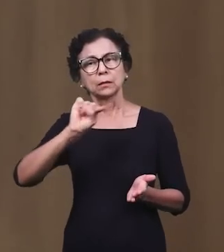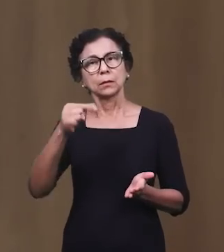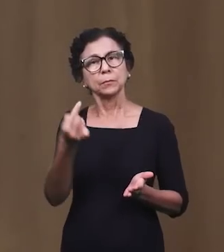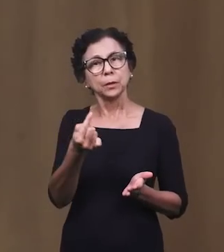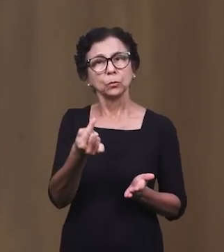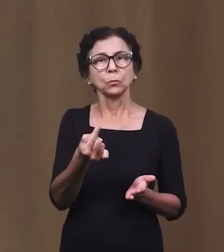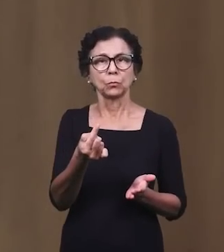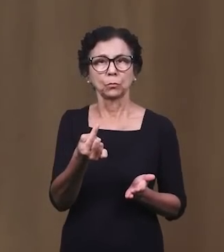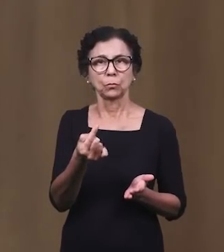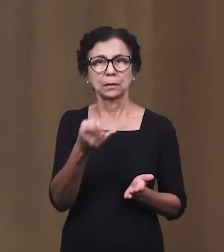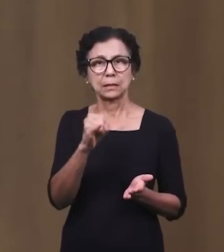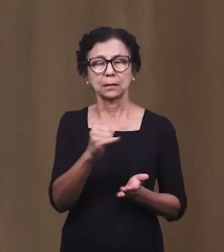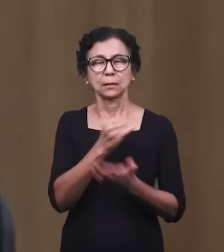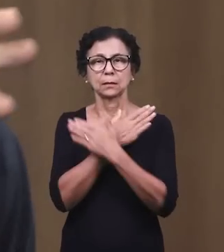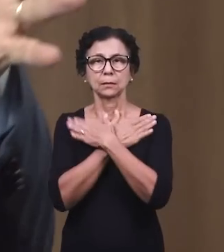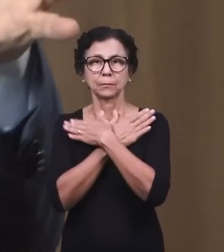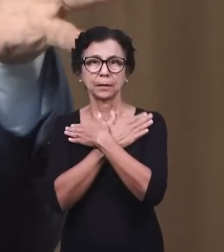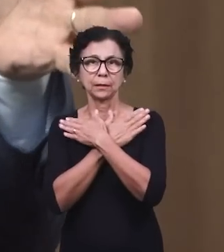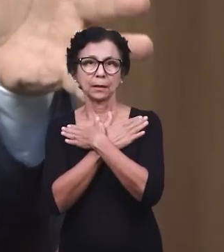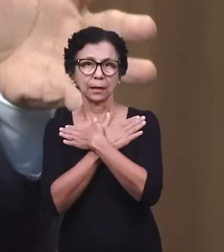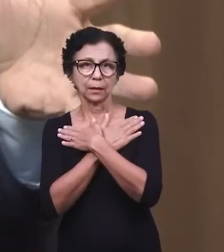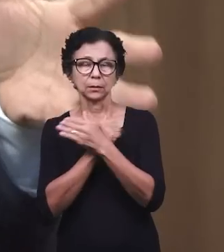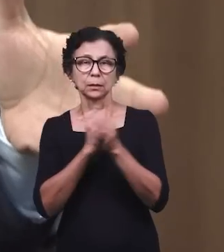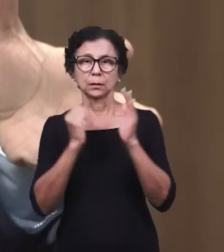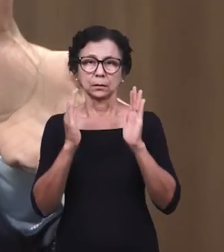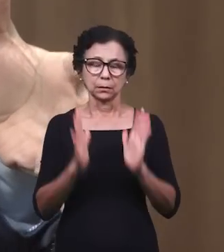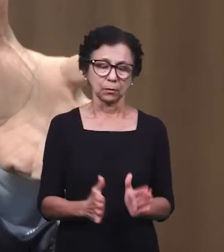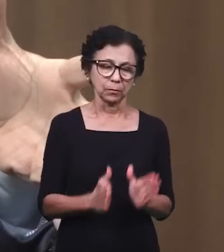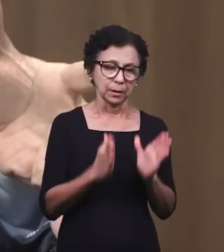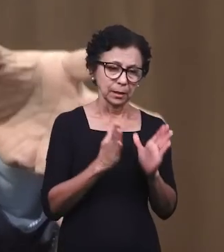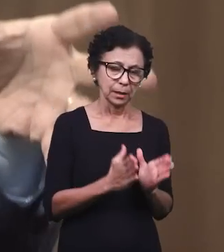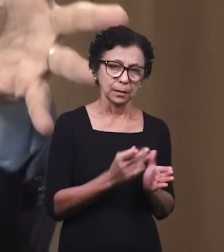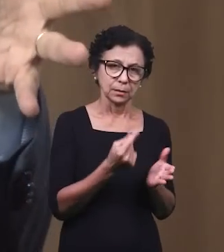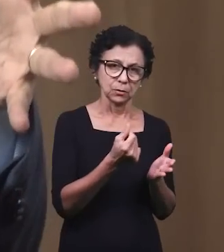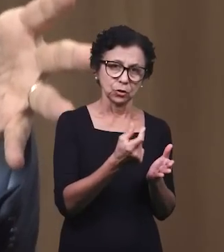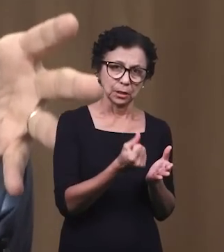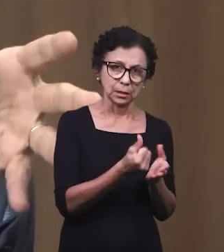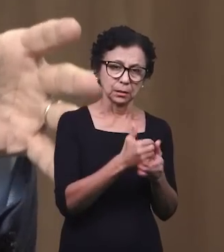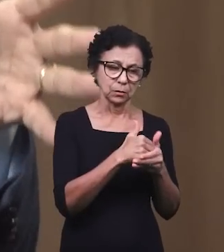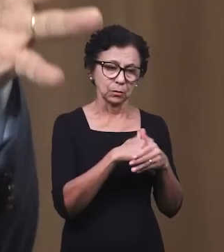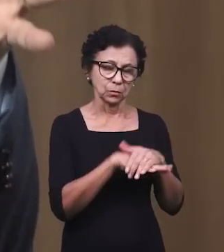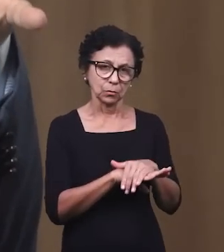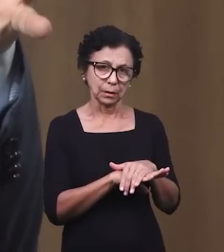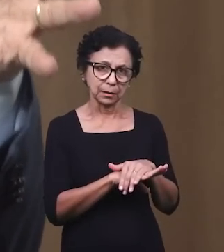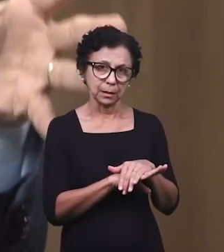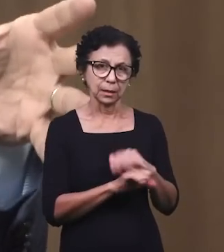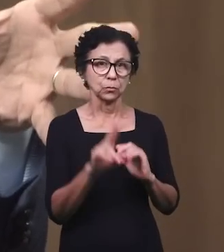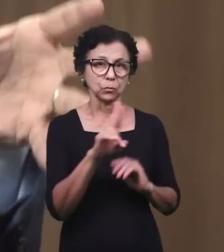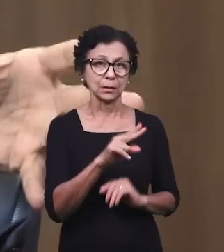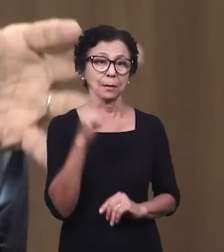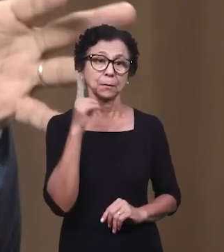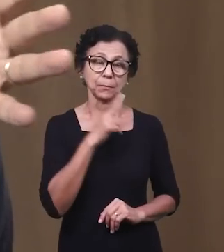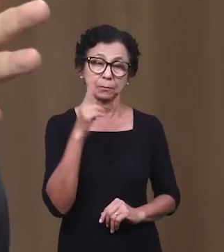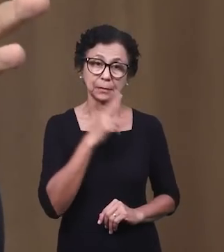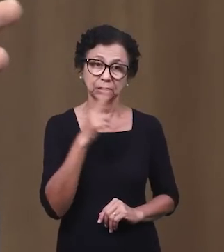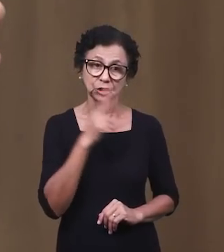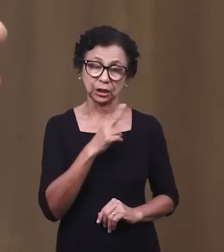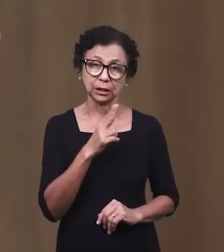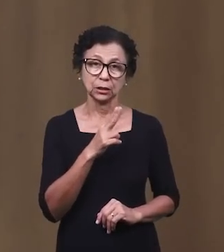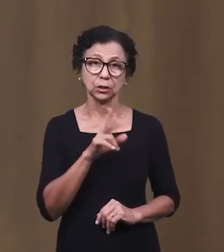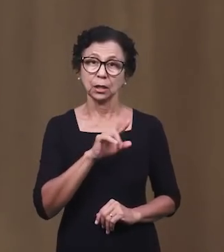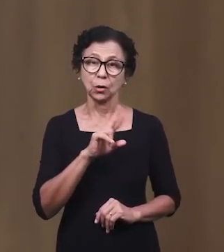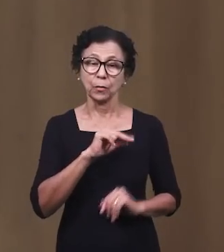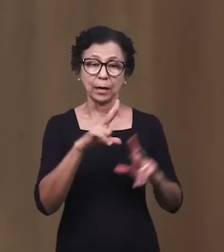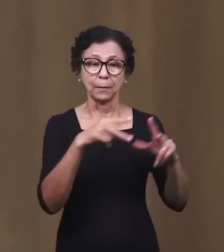aos poucos e, a partir de então, sua reserva emergencial está ali. O próprio nome diz, é para usar na emergência, não é para dar o presente